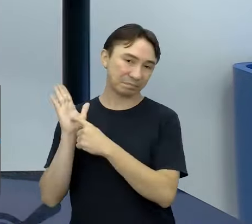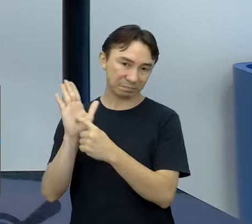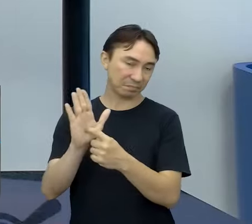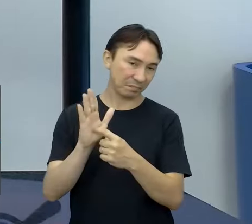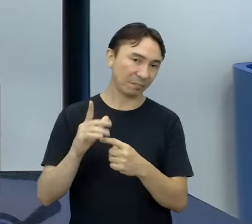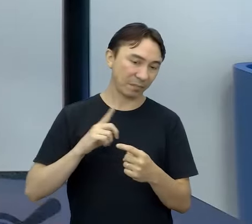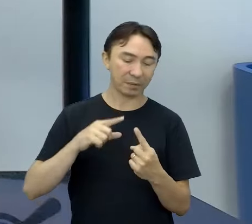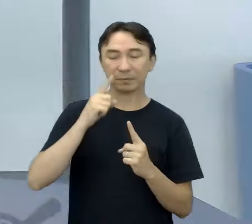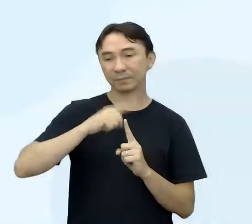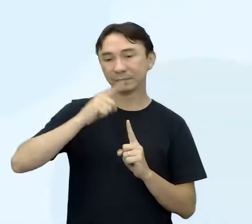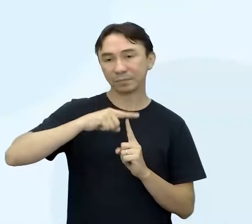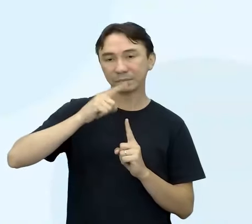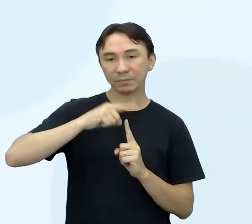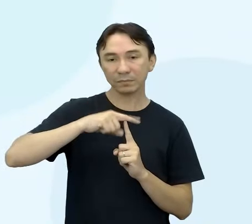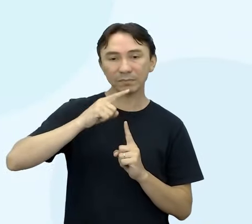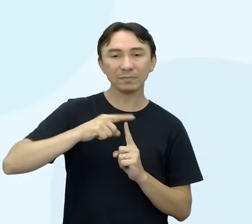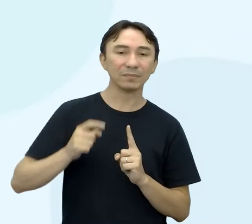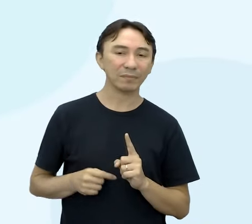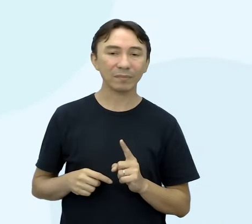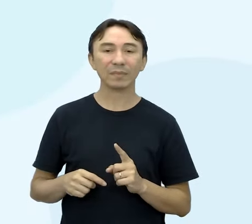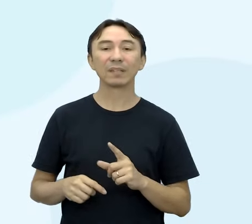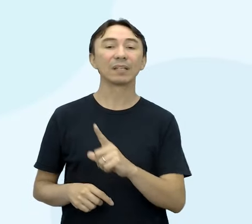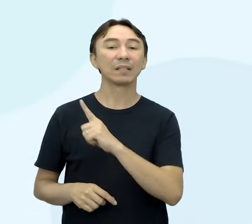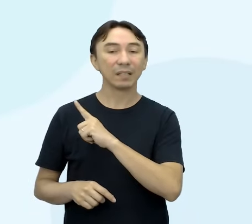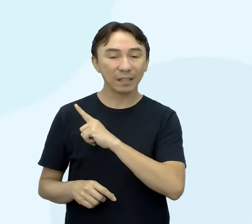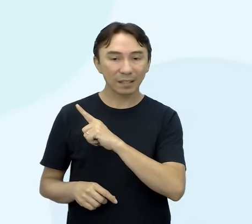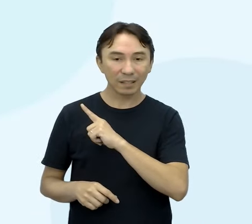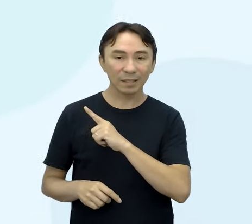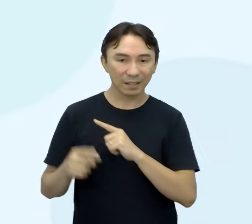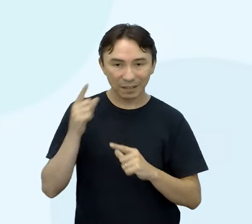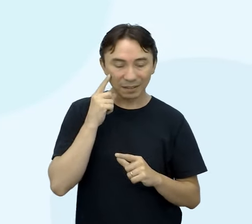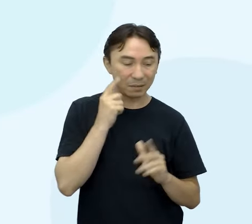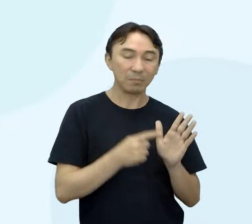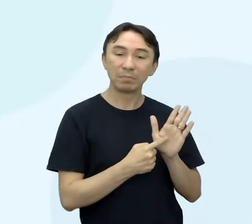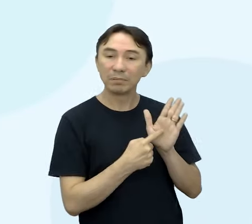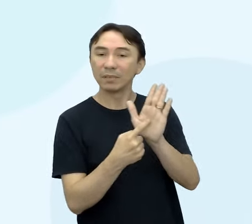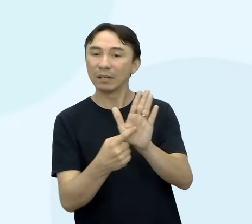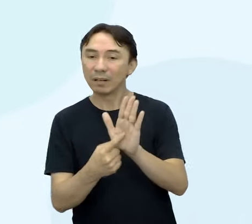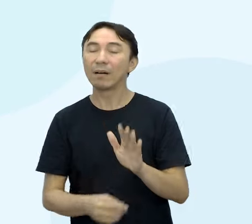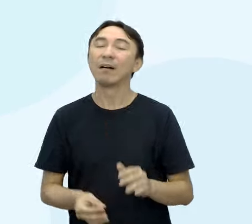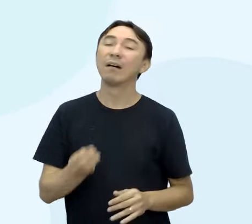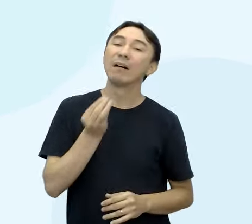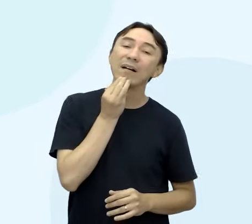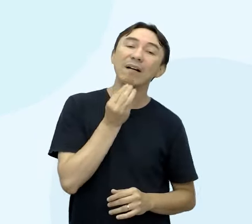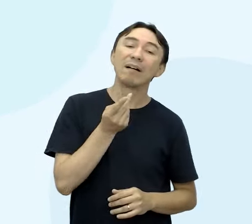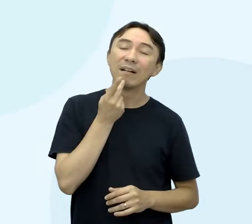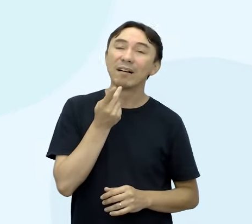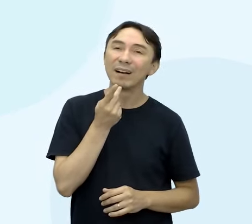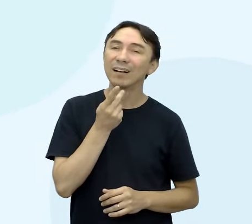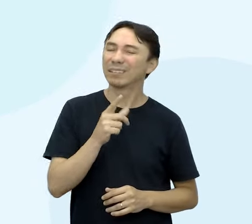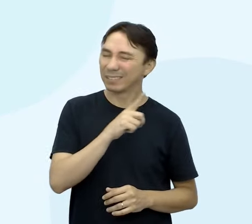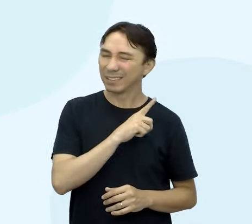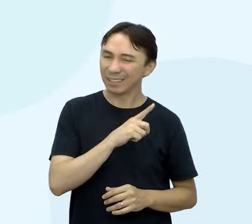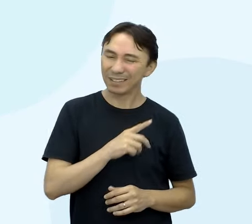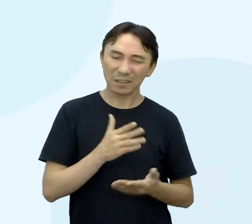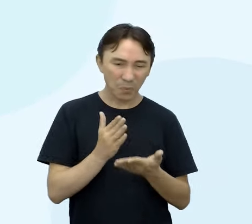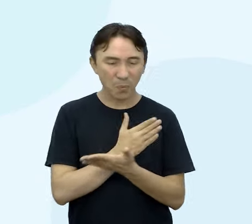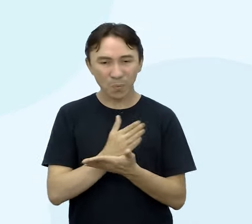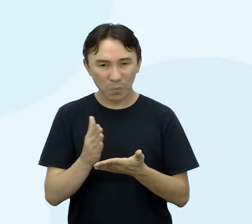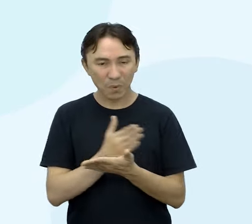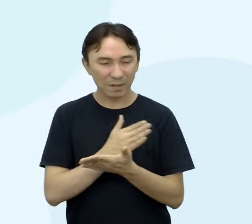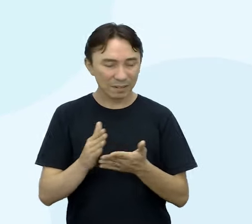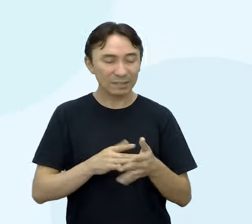Dentro de amostragem probabilística, gente vai estudar nas nossas aulas algumas formas, algumas técnicas de escolha